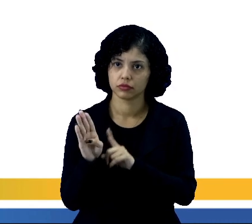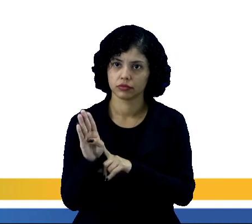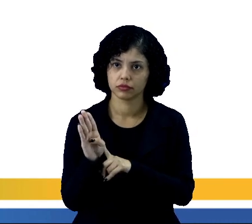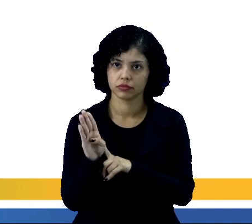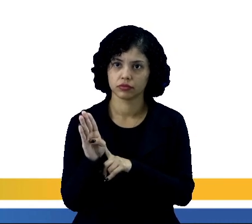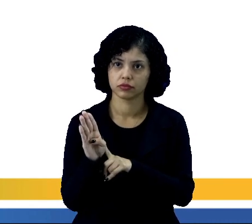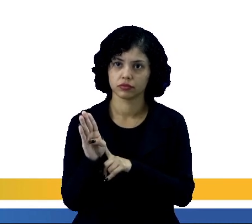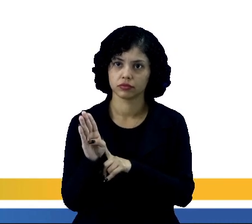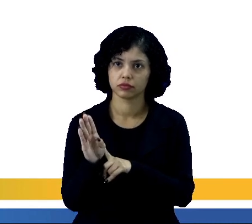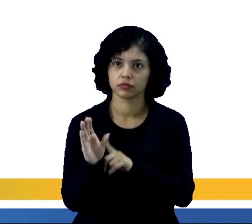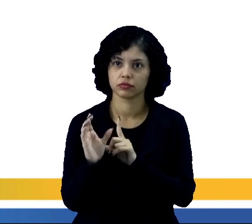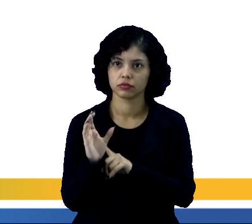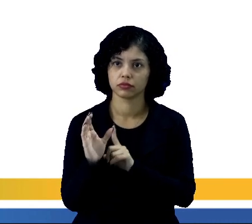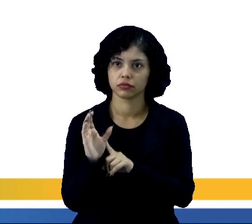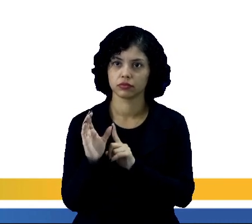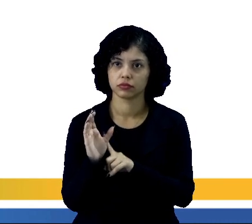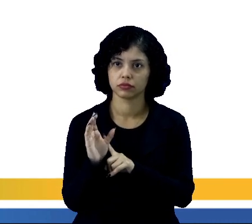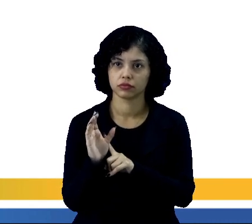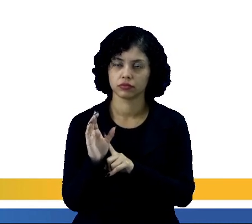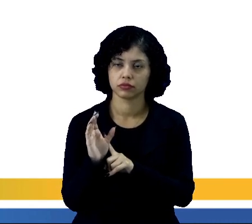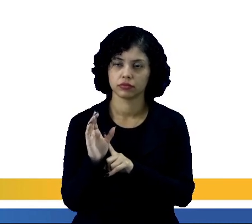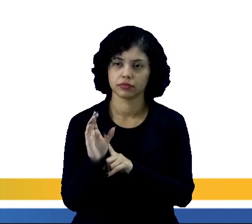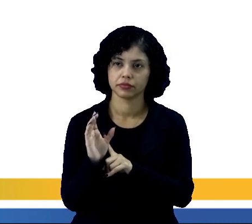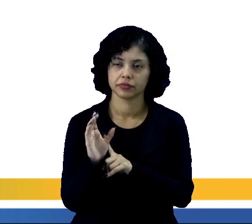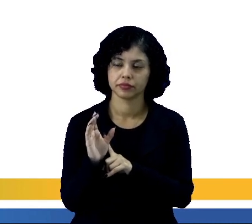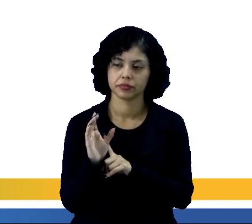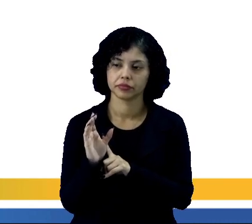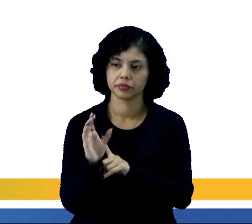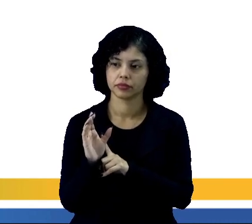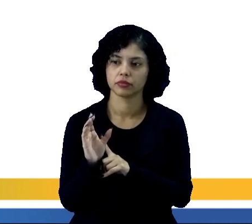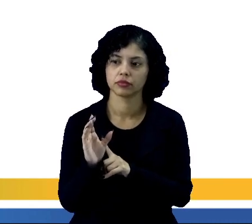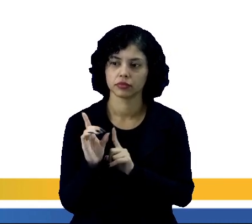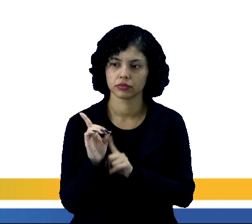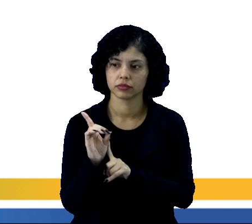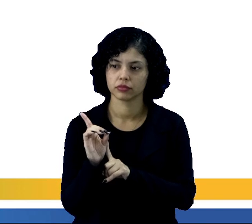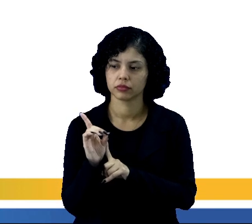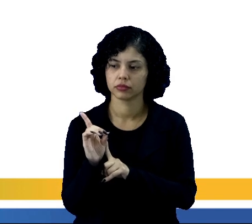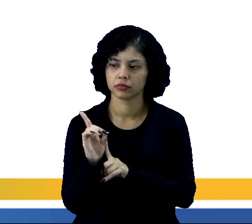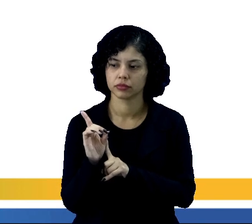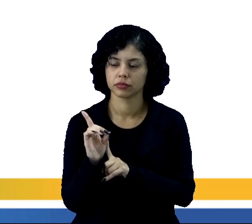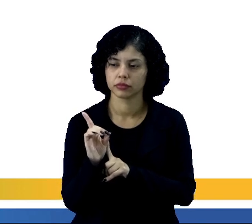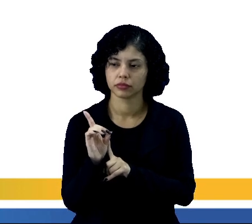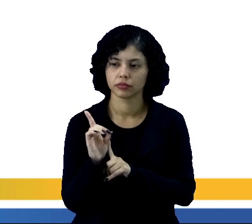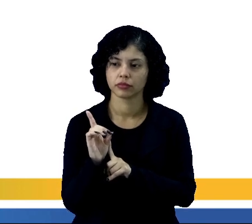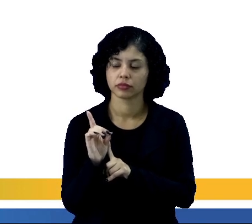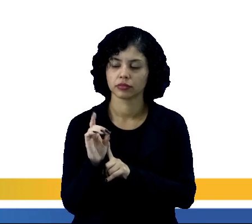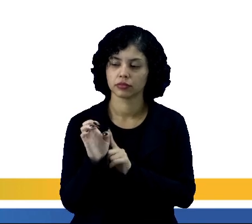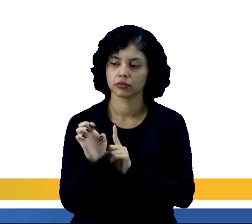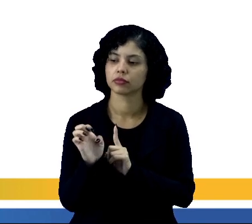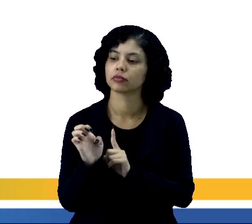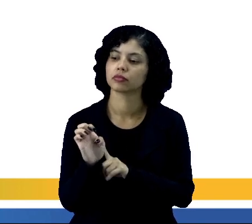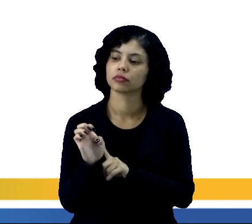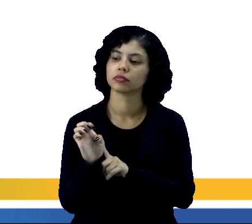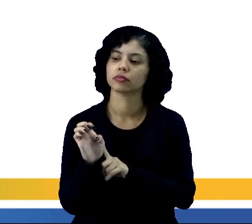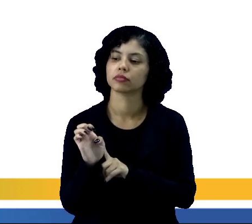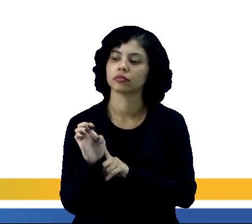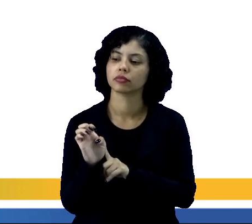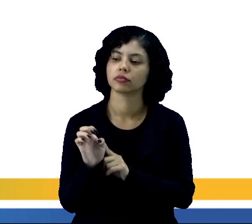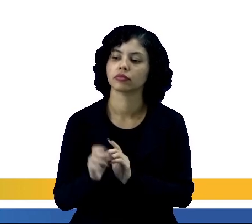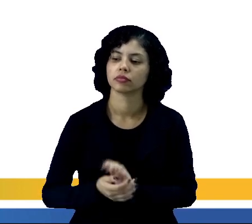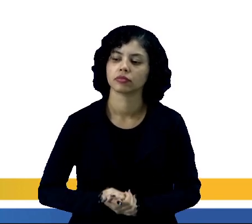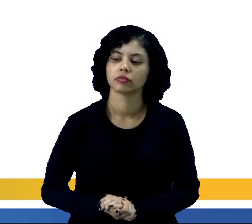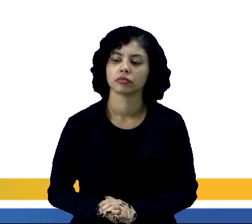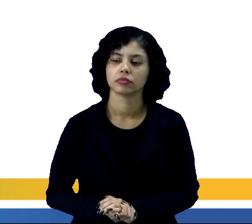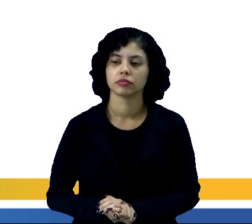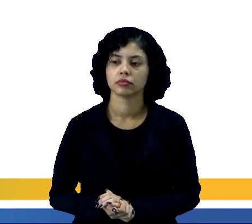B, Operação Barbarossa. Letra C, dia D. Letra D, Operação Condor. Ou letra E,